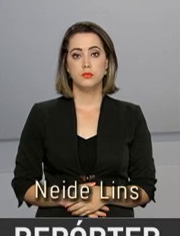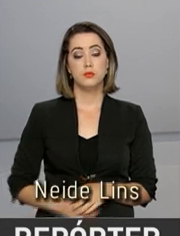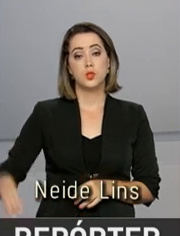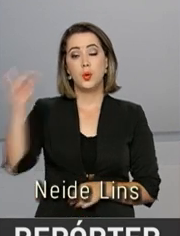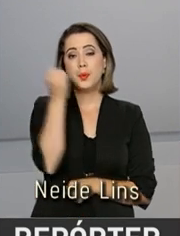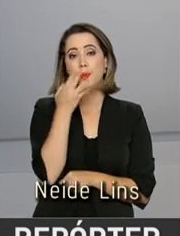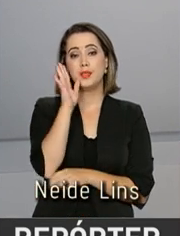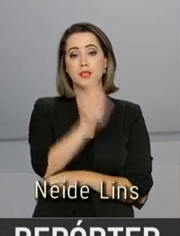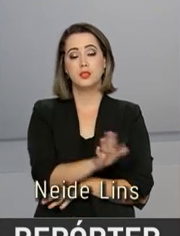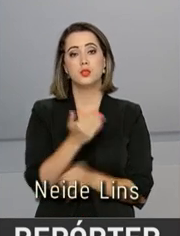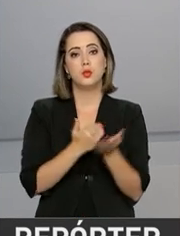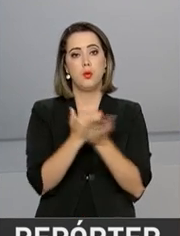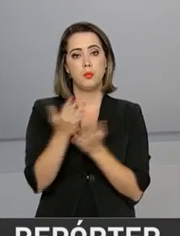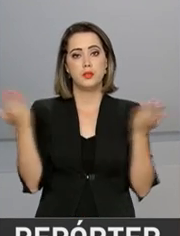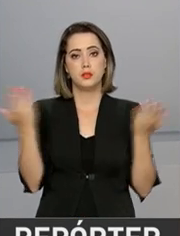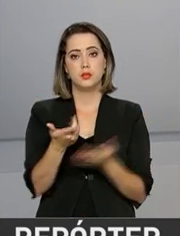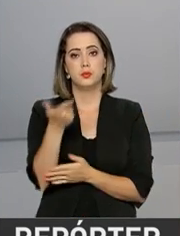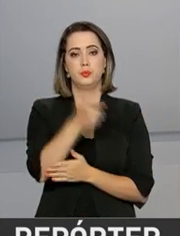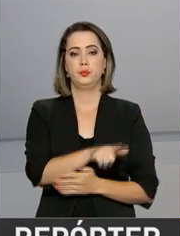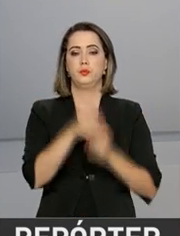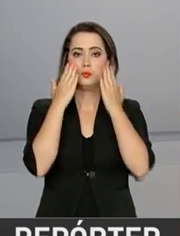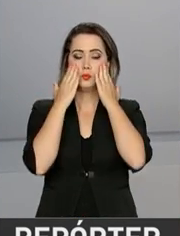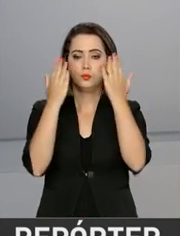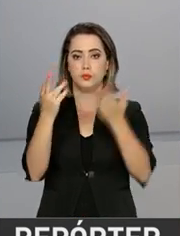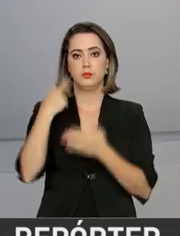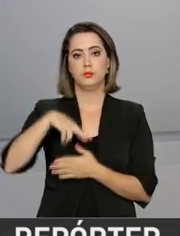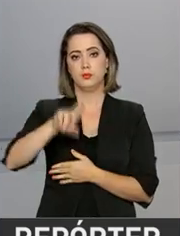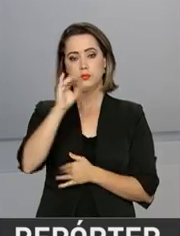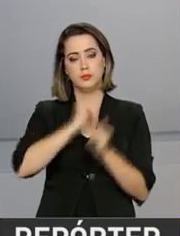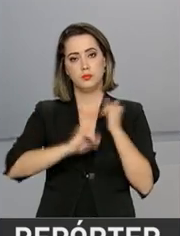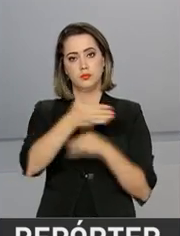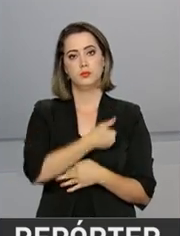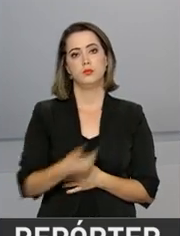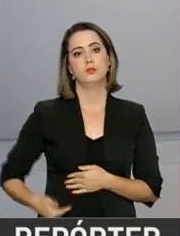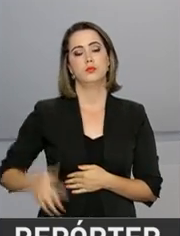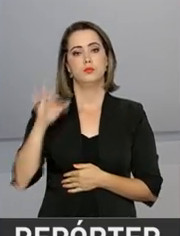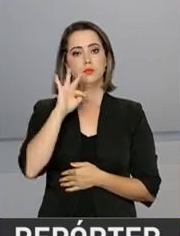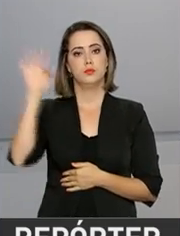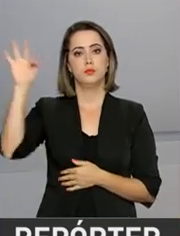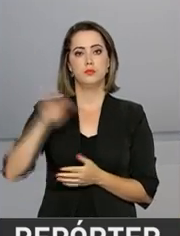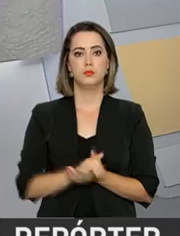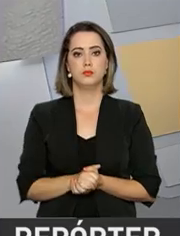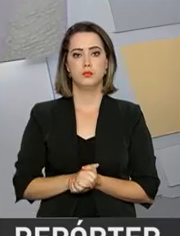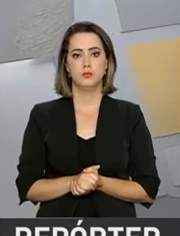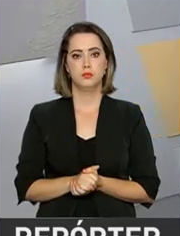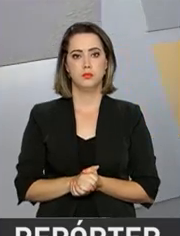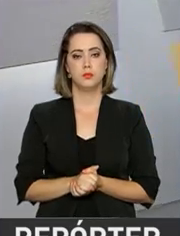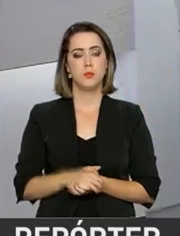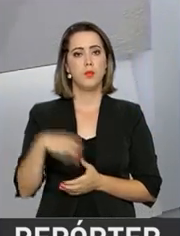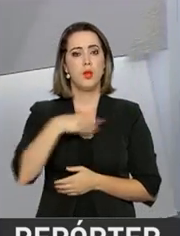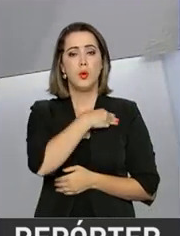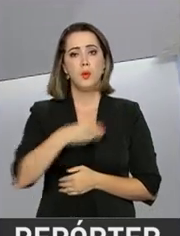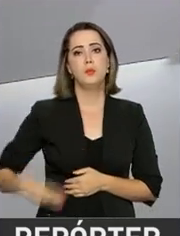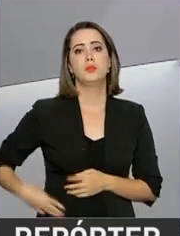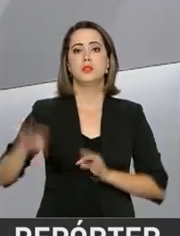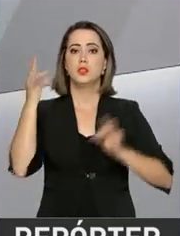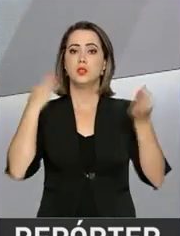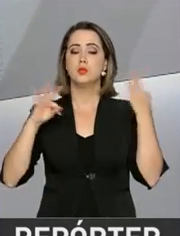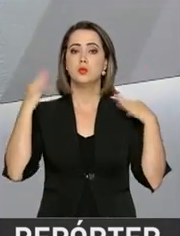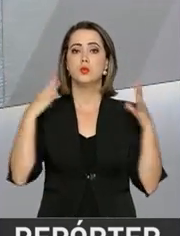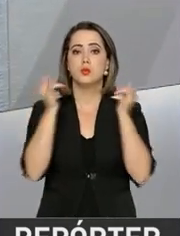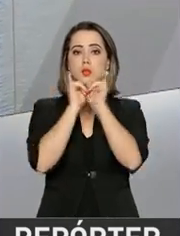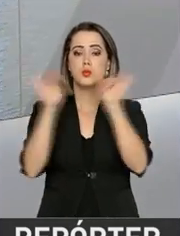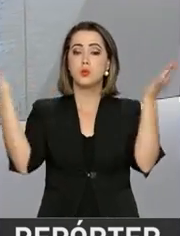Olá, boa tarde. Começa agora mais uma edição do Repórter NBR e as notícias do governo federal. O Ministério do Turismo